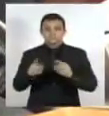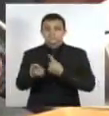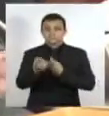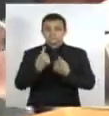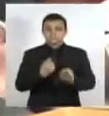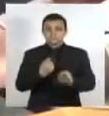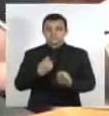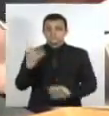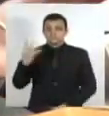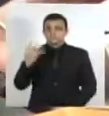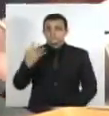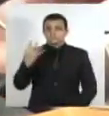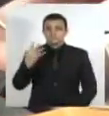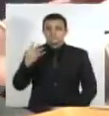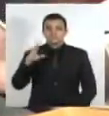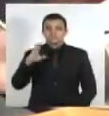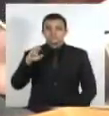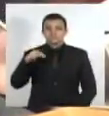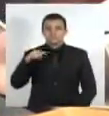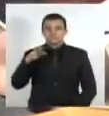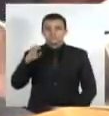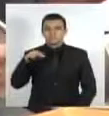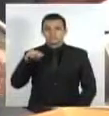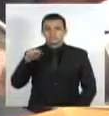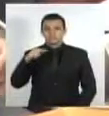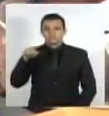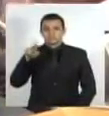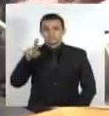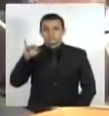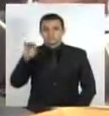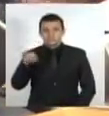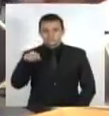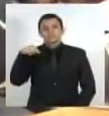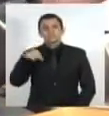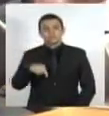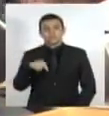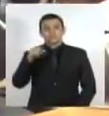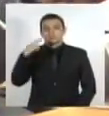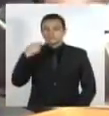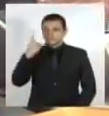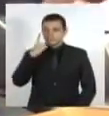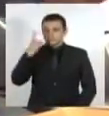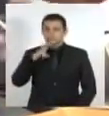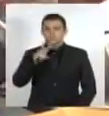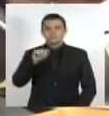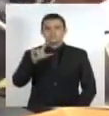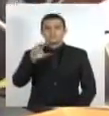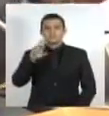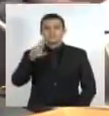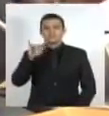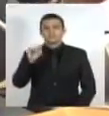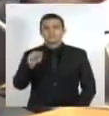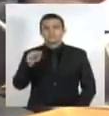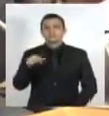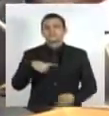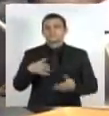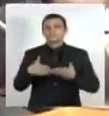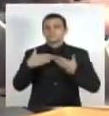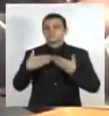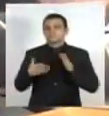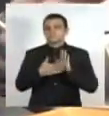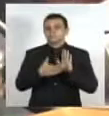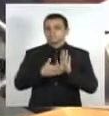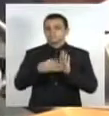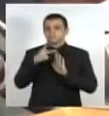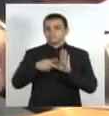Quarto Centenário, a obra que ela vinha, e aqui a deputada Valéria Macedo apresentou um requerimento, um projeto de lei, colocando o nome de Avenida